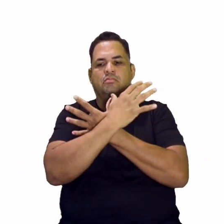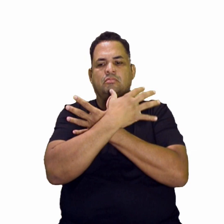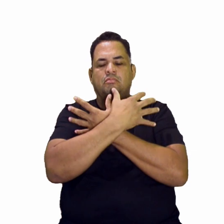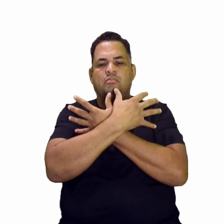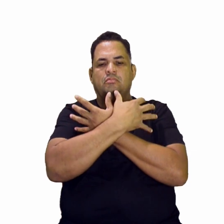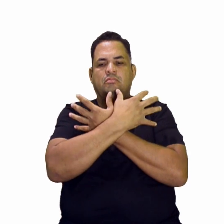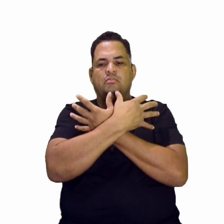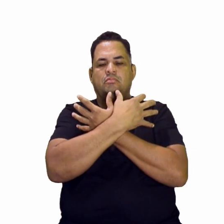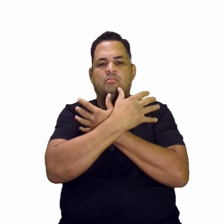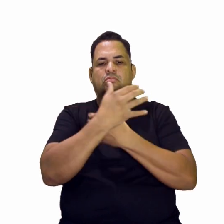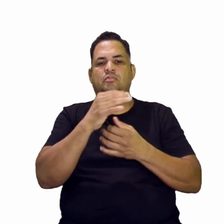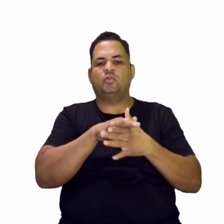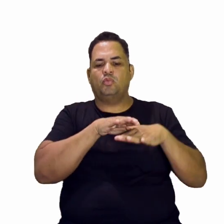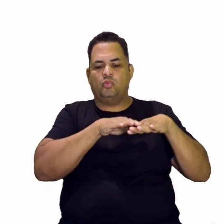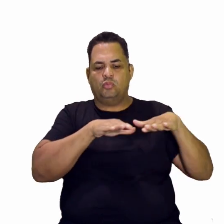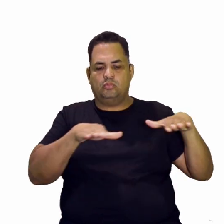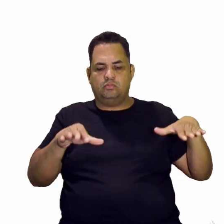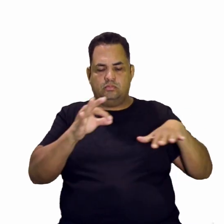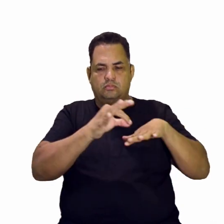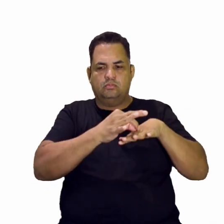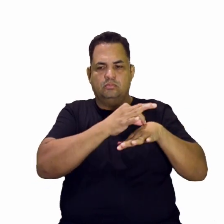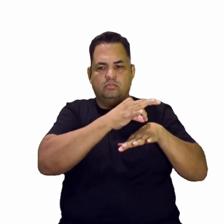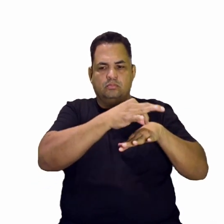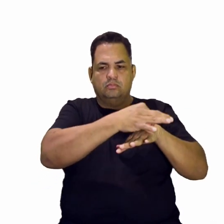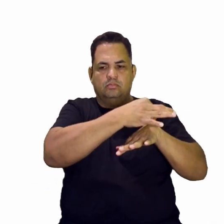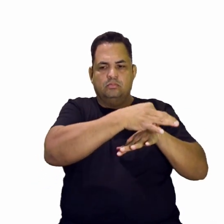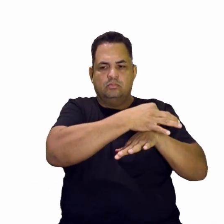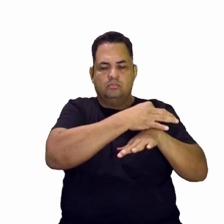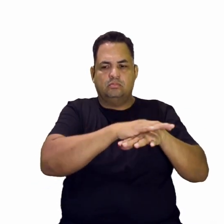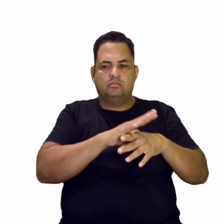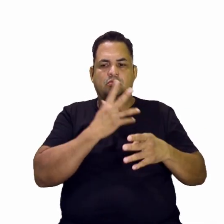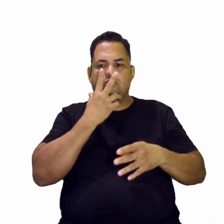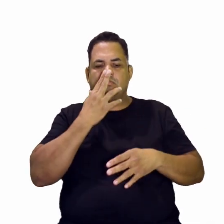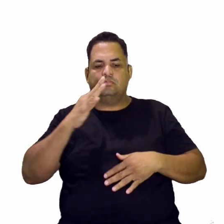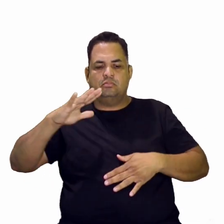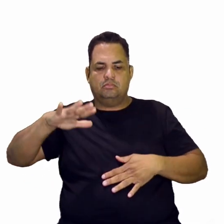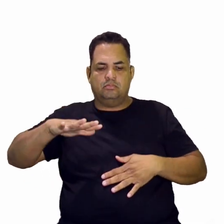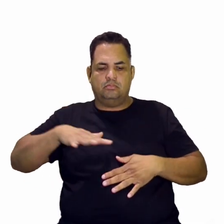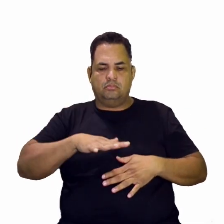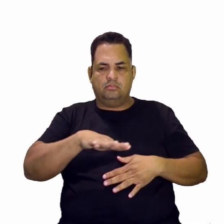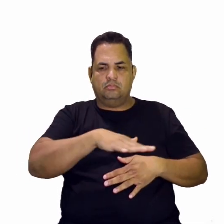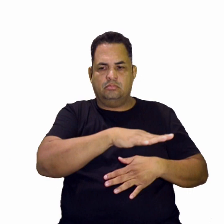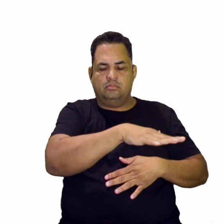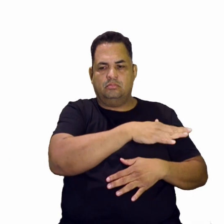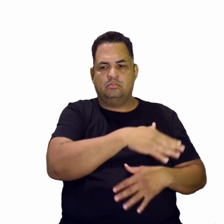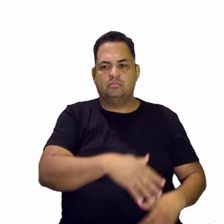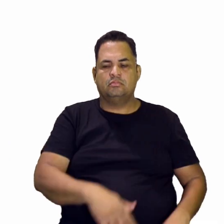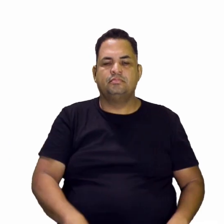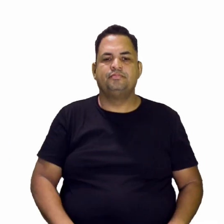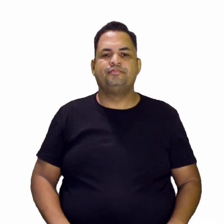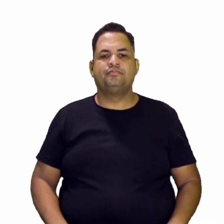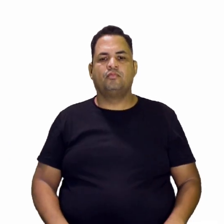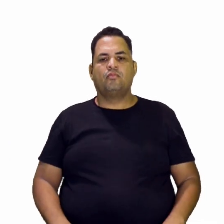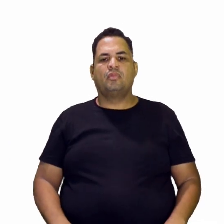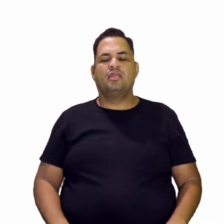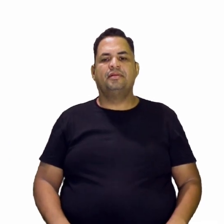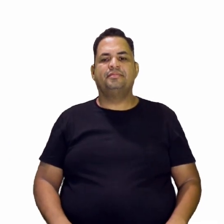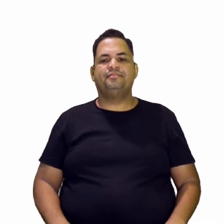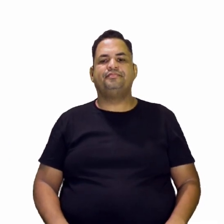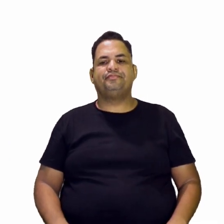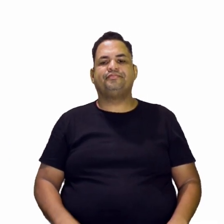por escamas, assim como os répteis. Então, se você, olha aqui para mim, na